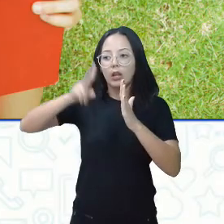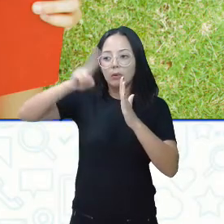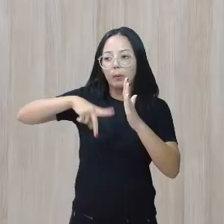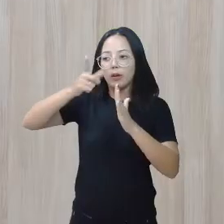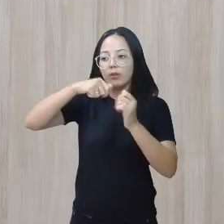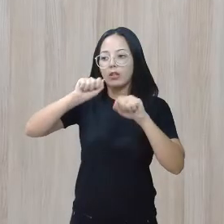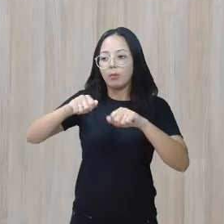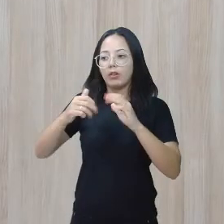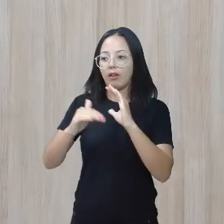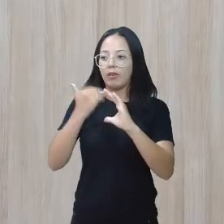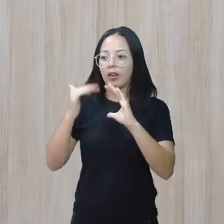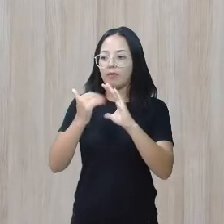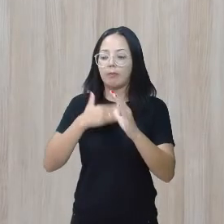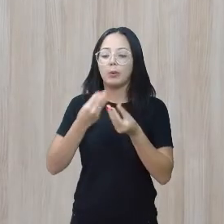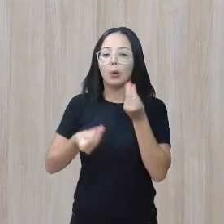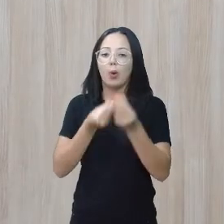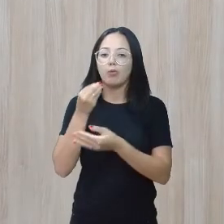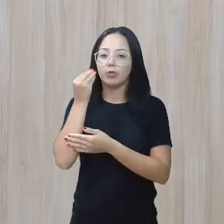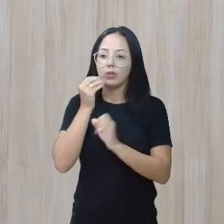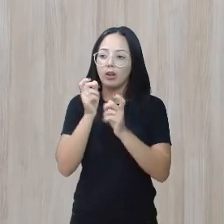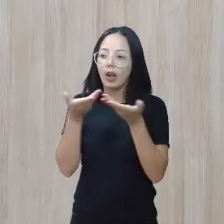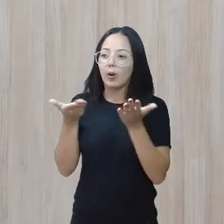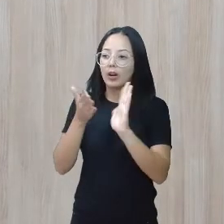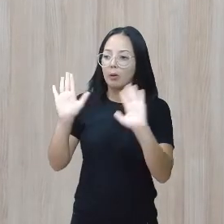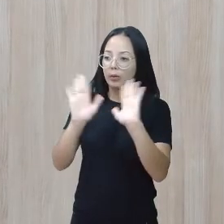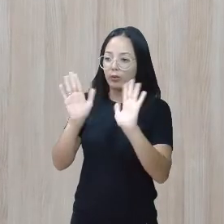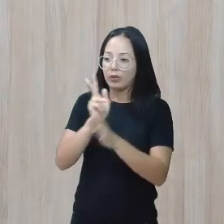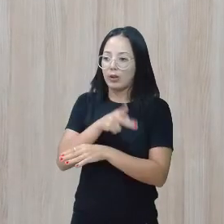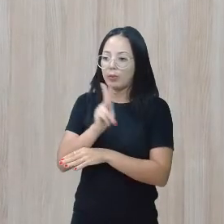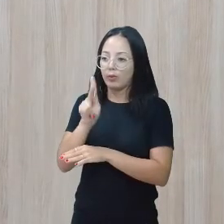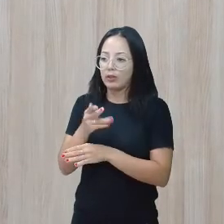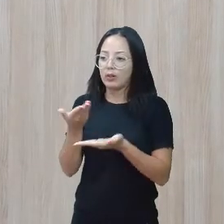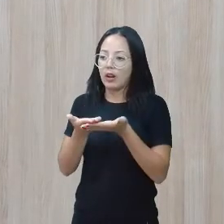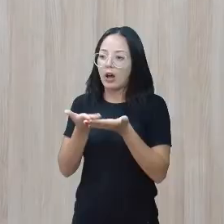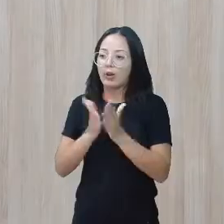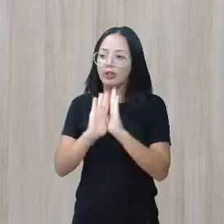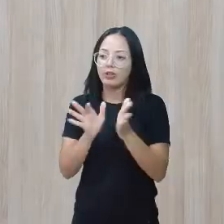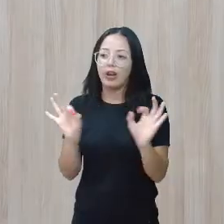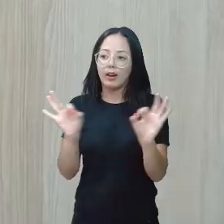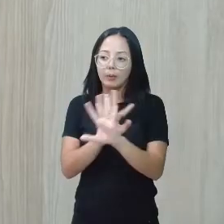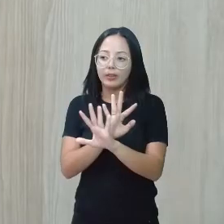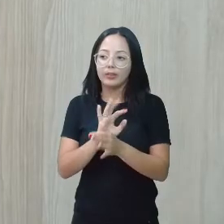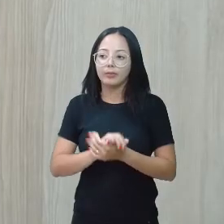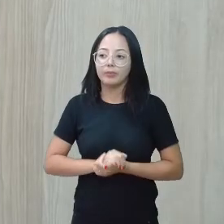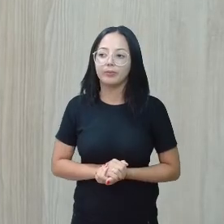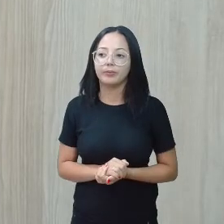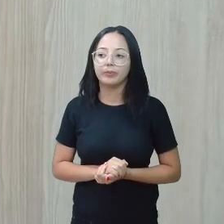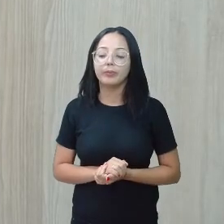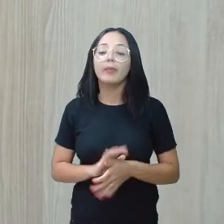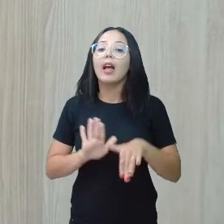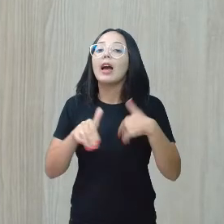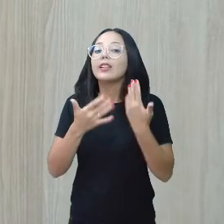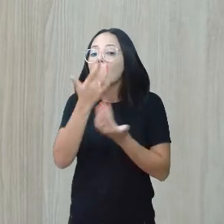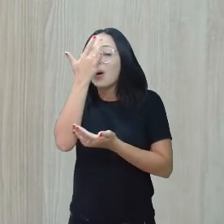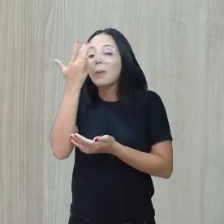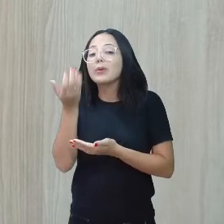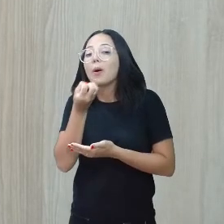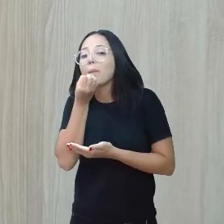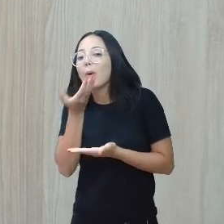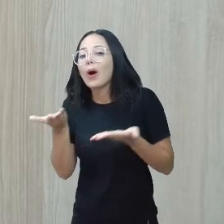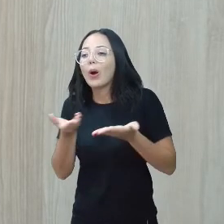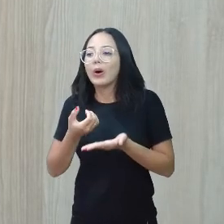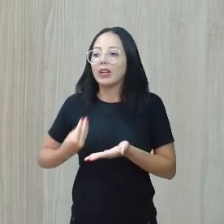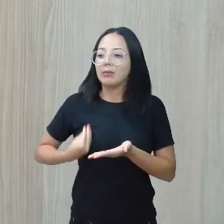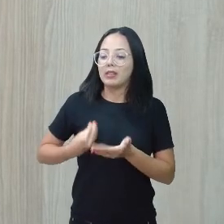poder contar para mim como é que foi a sua experiência. Vamos se despedir da professora Adriana, nossa aula está acabando. Então, pessoal, foi muito bom estar aqui